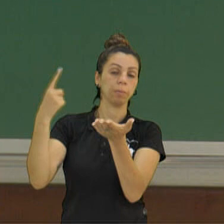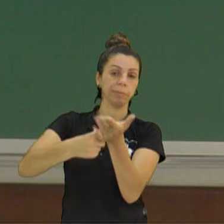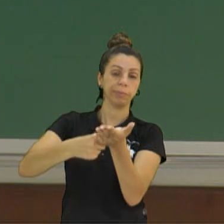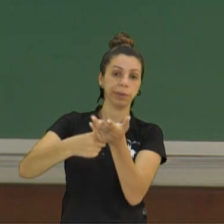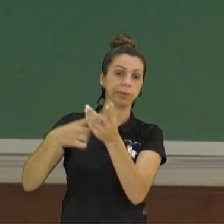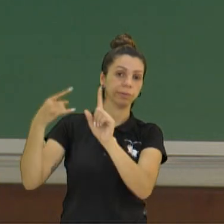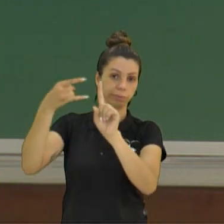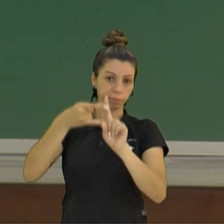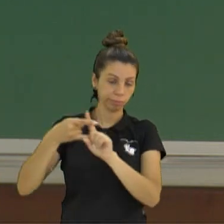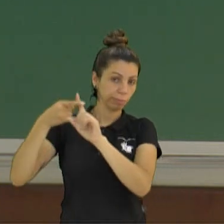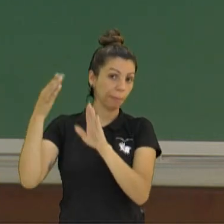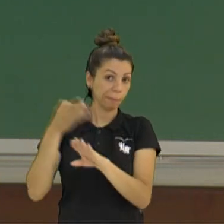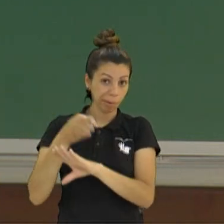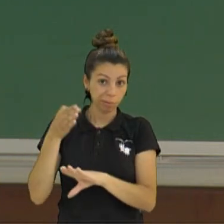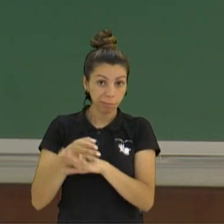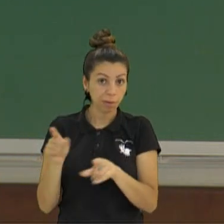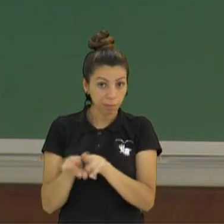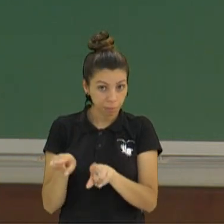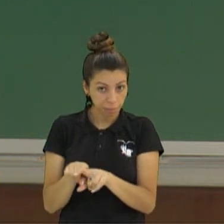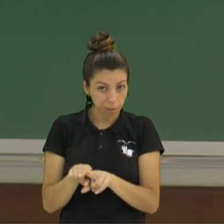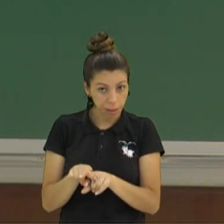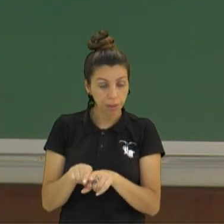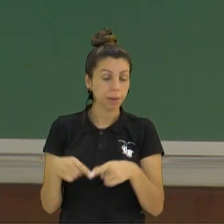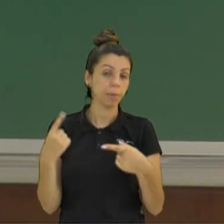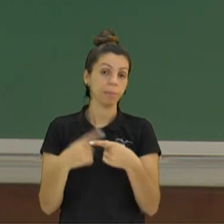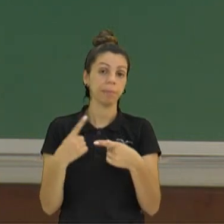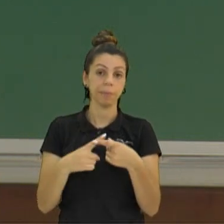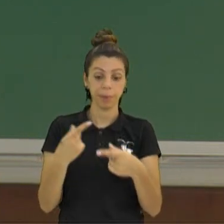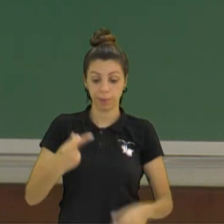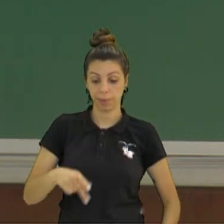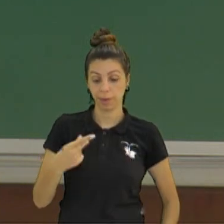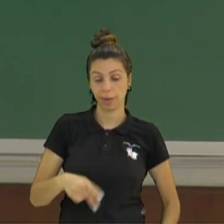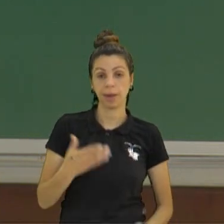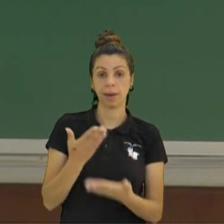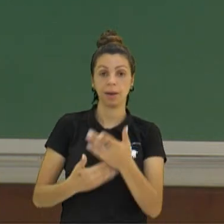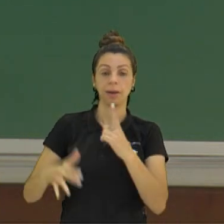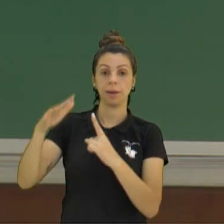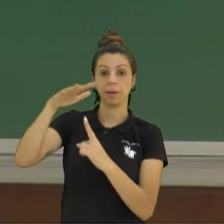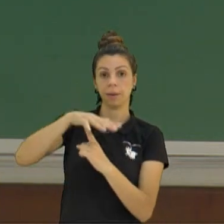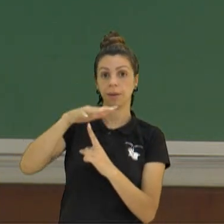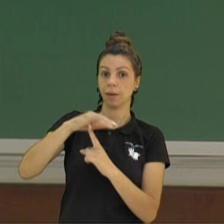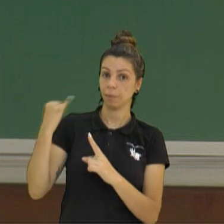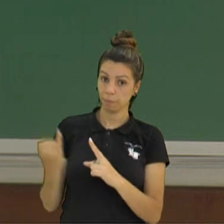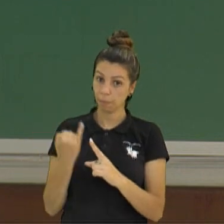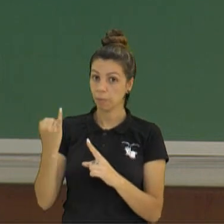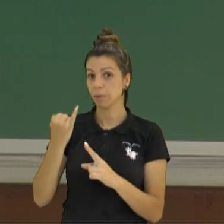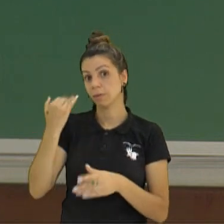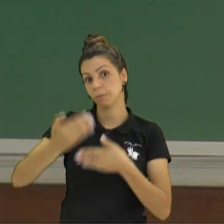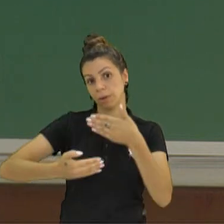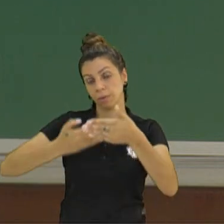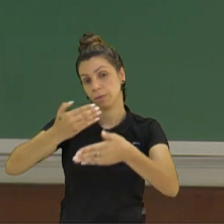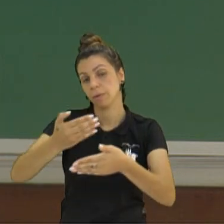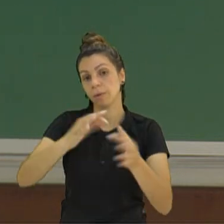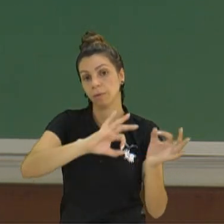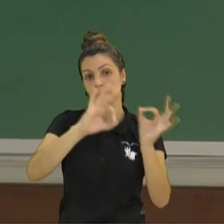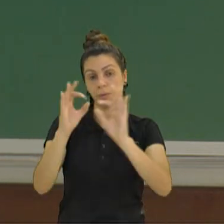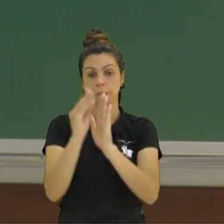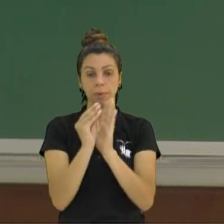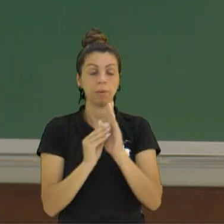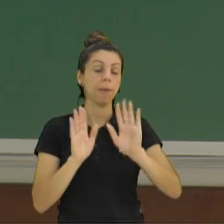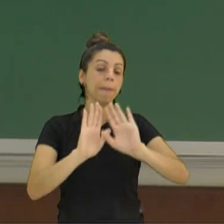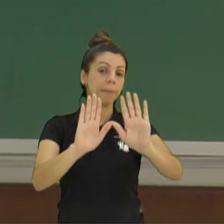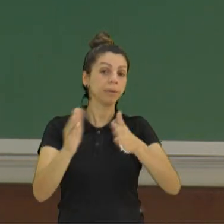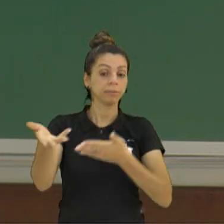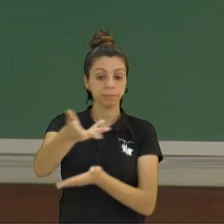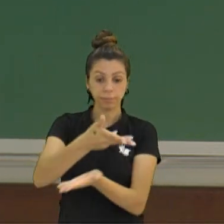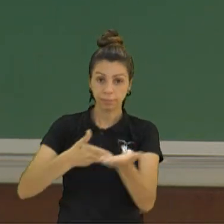você poder participar da videoaula, certo? Essa nossa aula aqui do Aula Paraná, ela é essencial para você continuar acompanhando o conteúdo, mas a interação